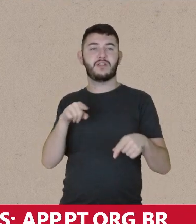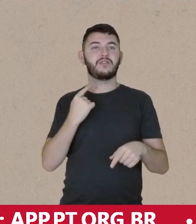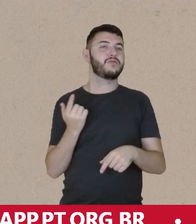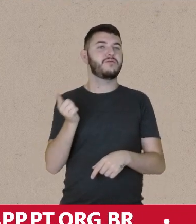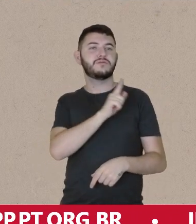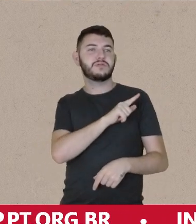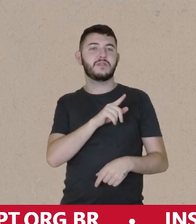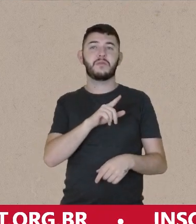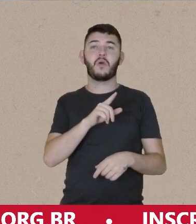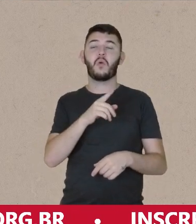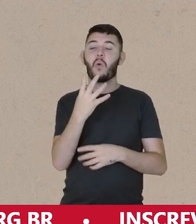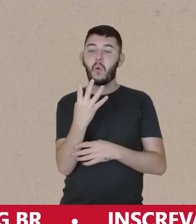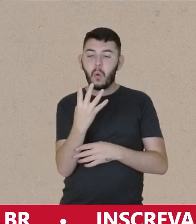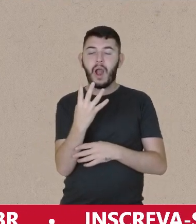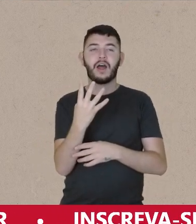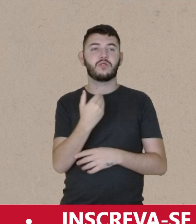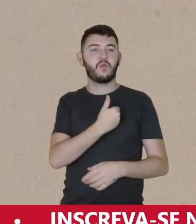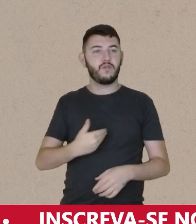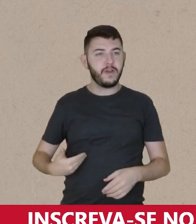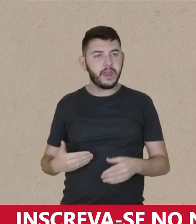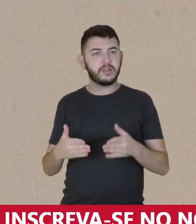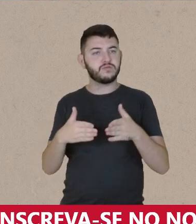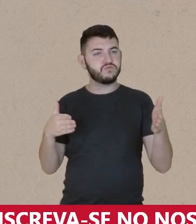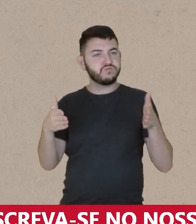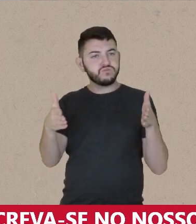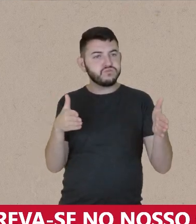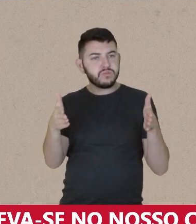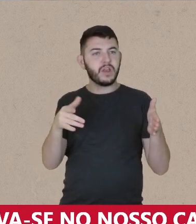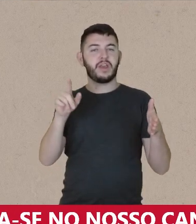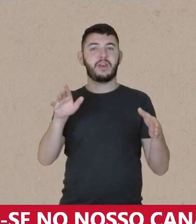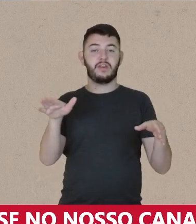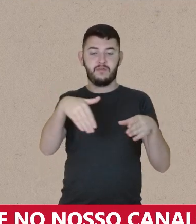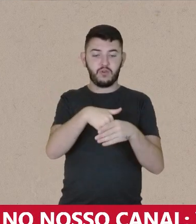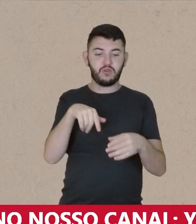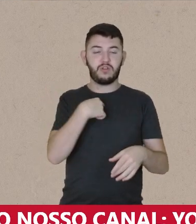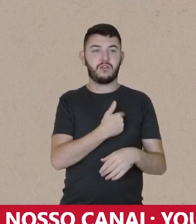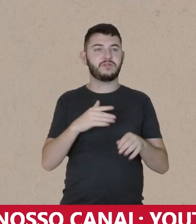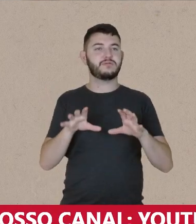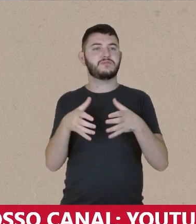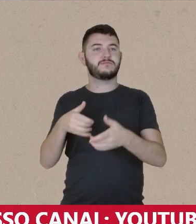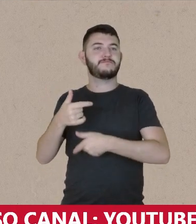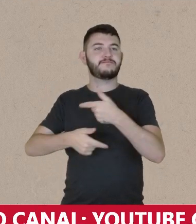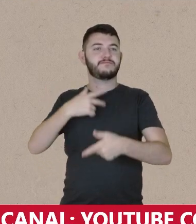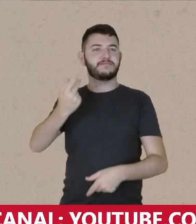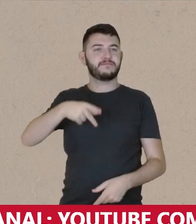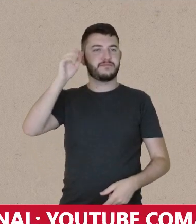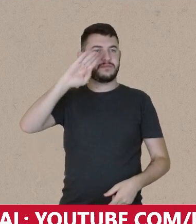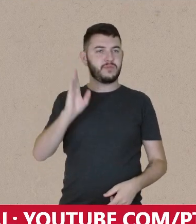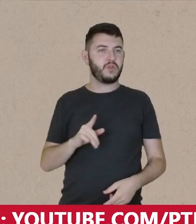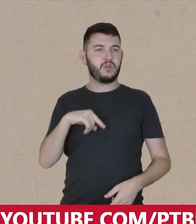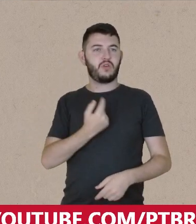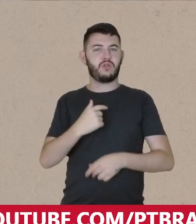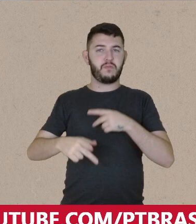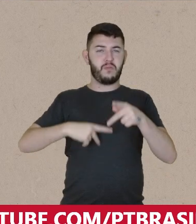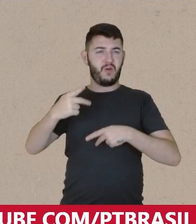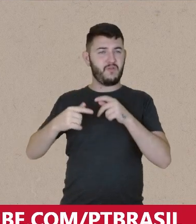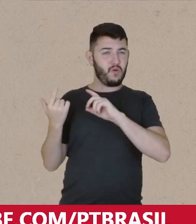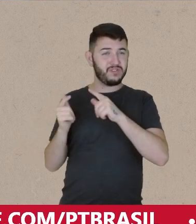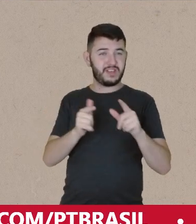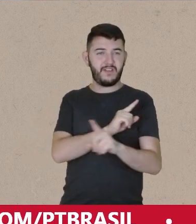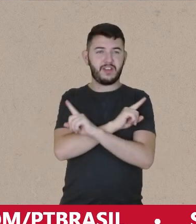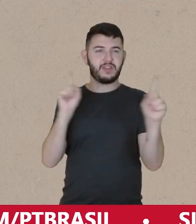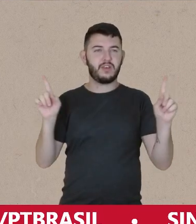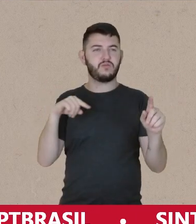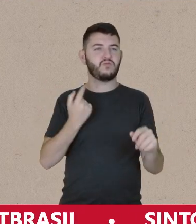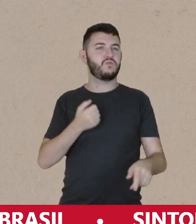A classe trabalhadora, o povo brasileiro. Então, nosso povo não é conservador, nosso povo luta. Isso querem